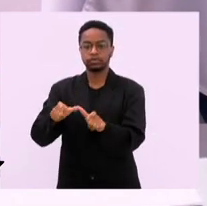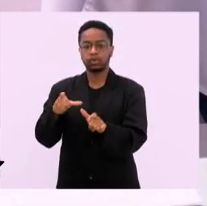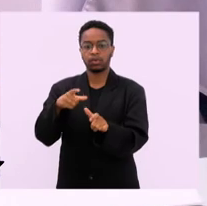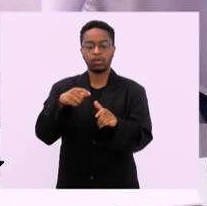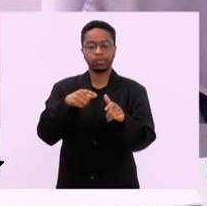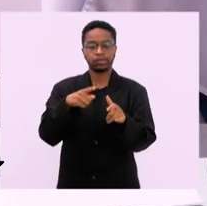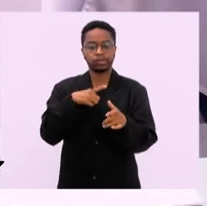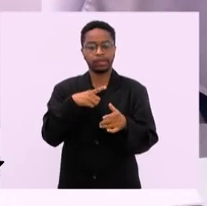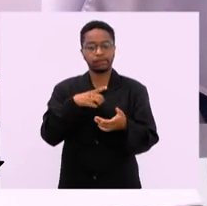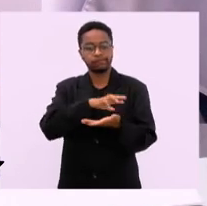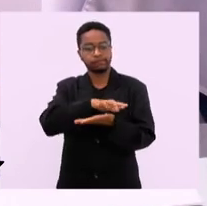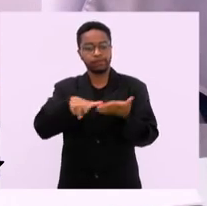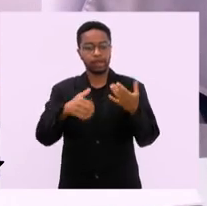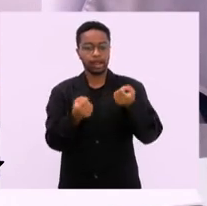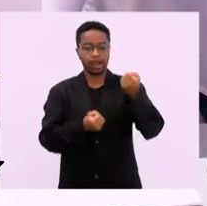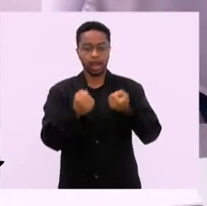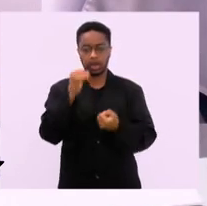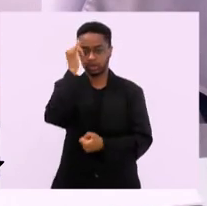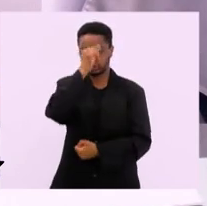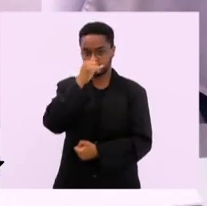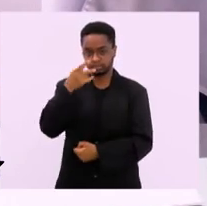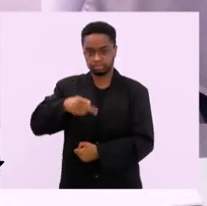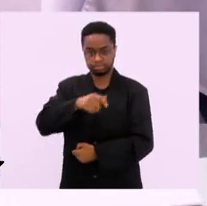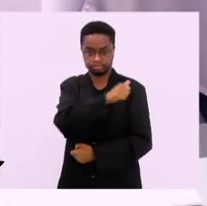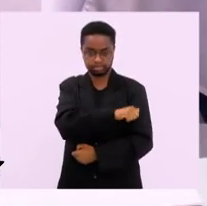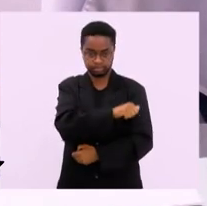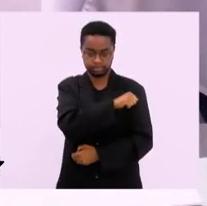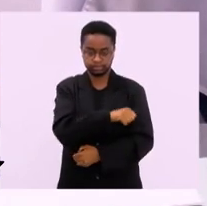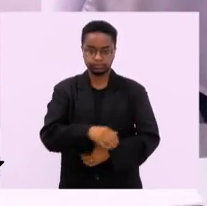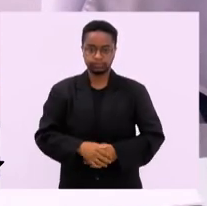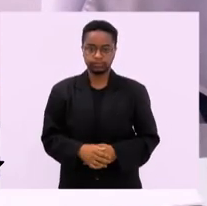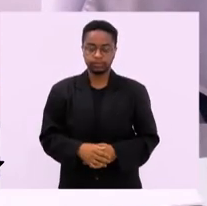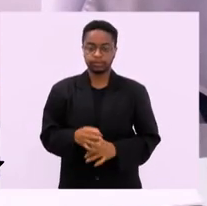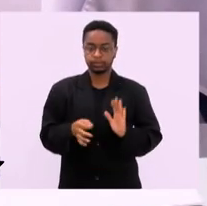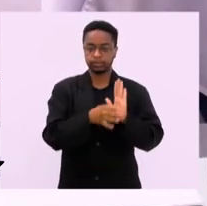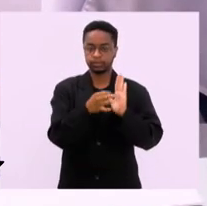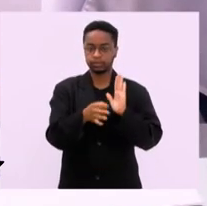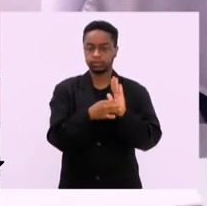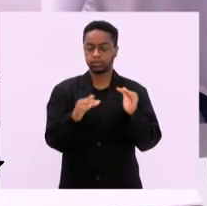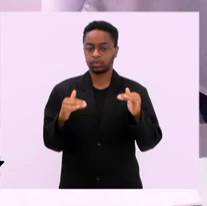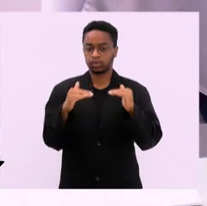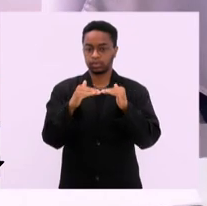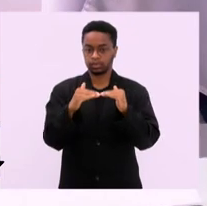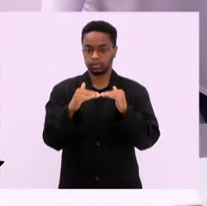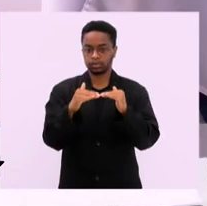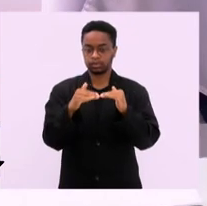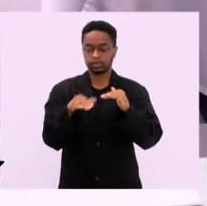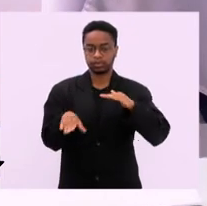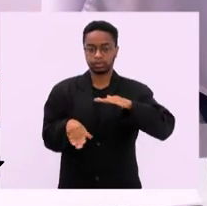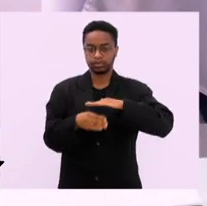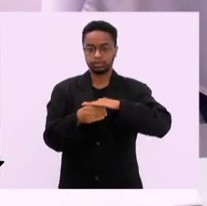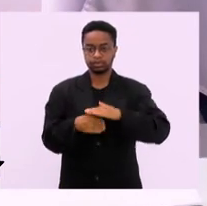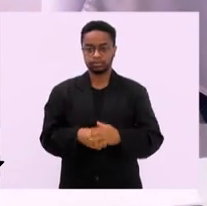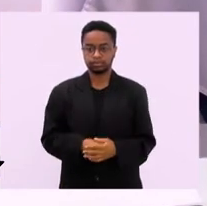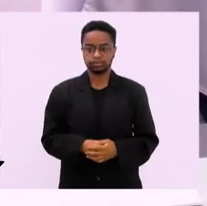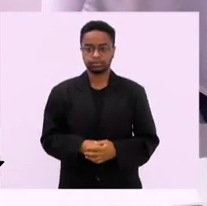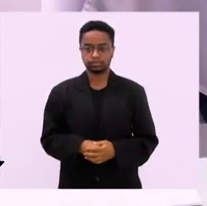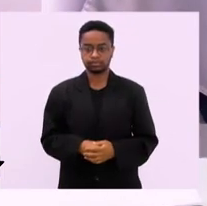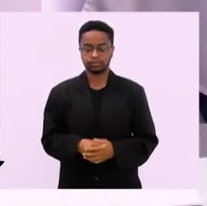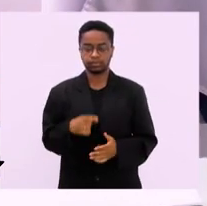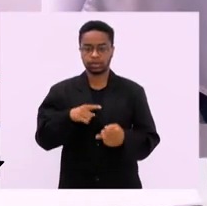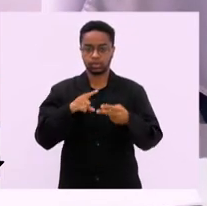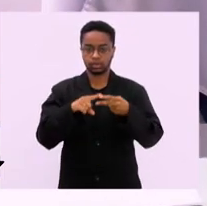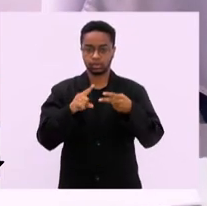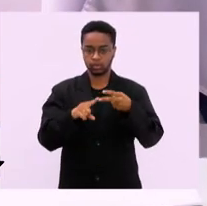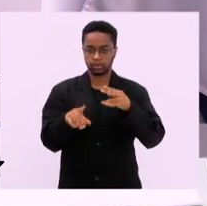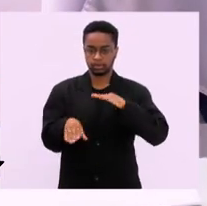âmbito do Estado do Rio de Janeiro. O parecer do deputado Guilherme Delaroli é favorável às emendas. São duas